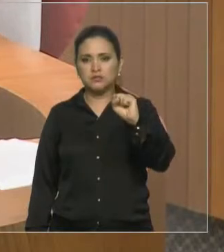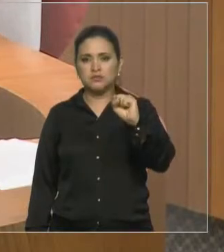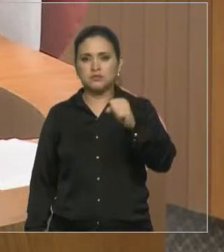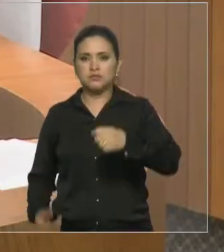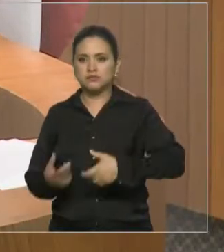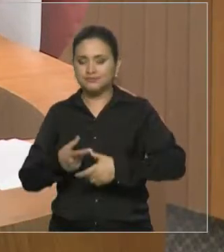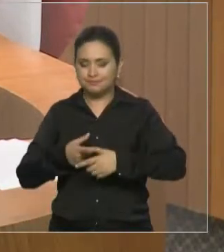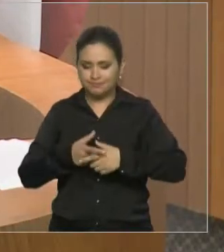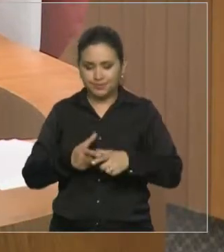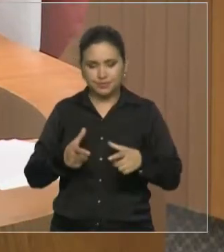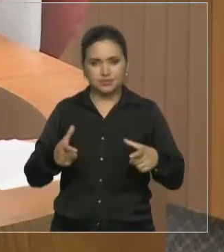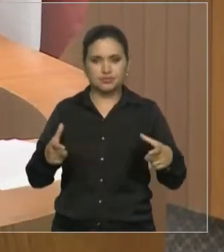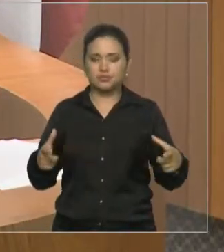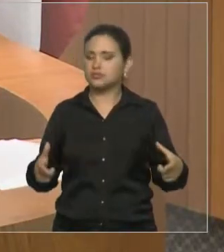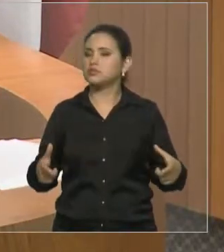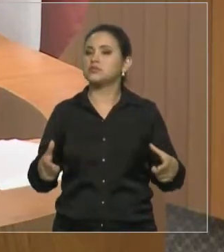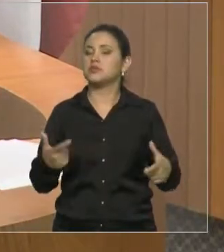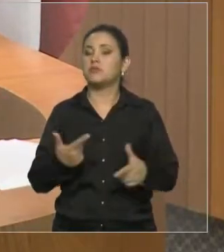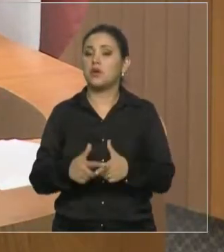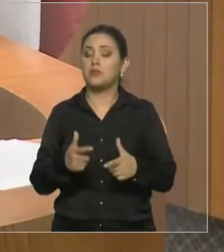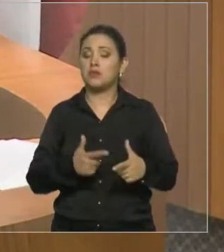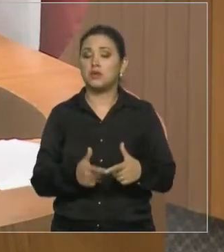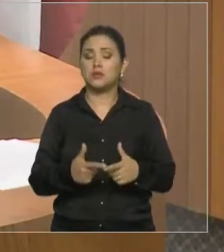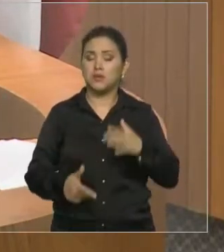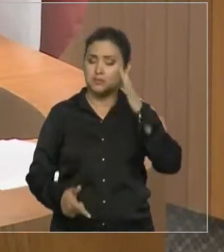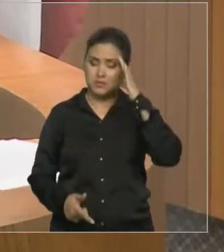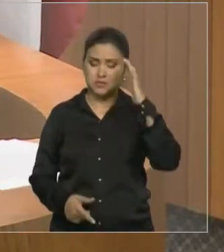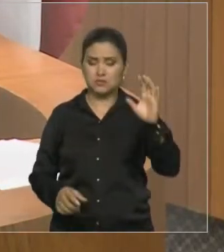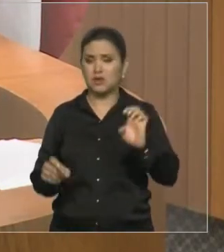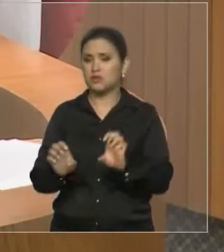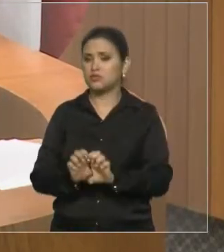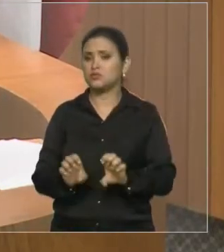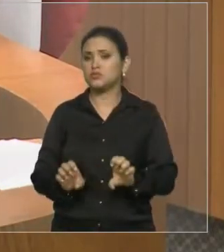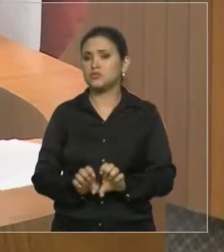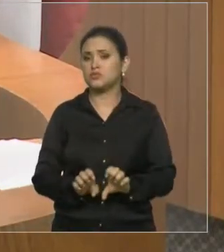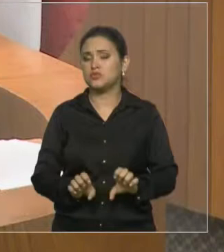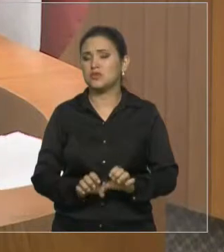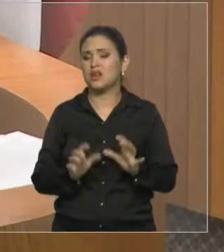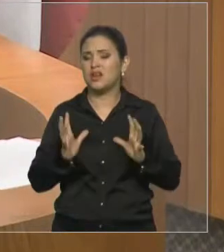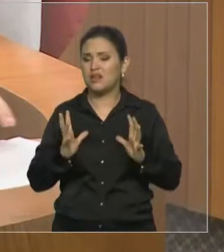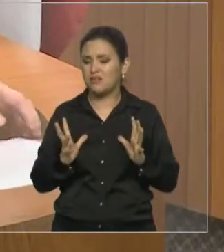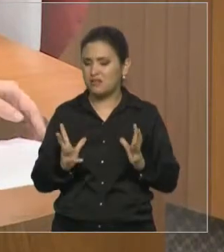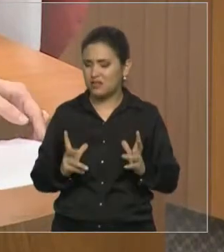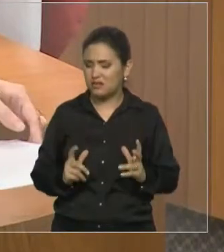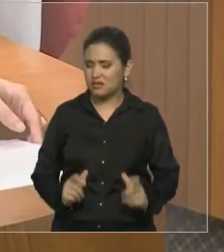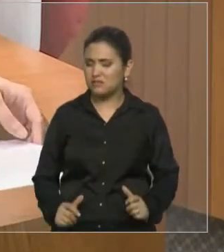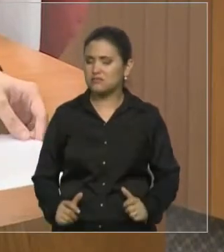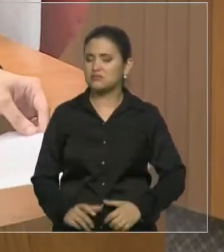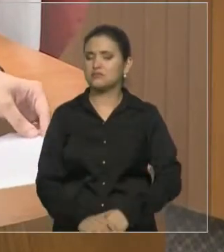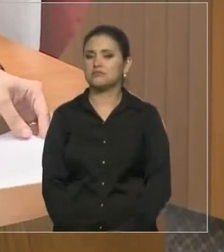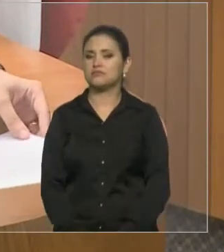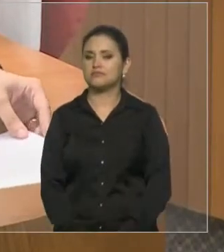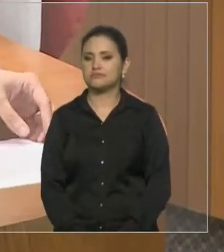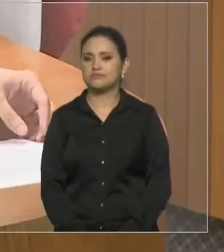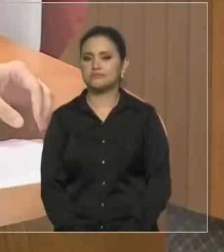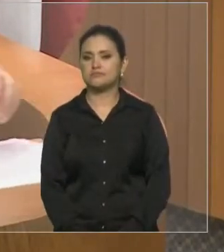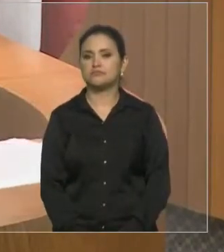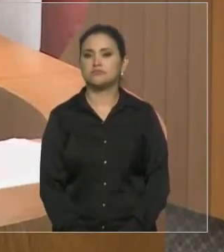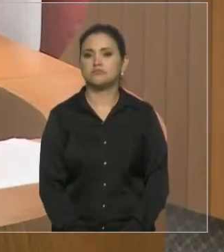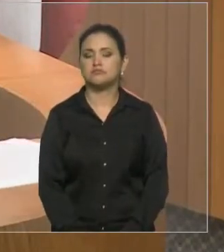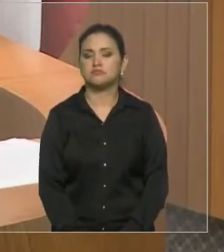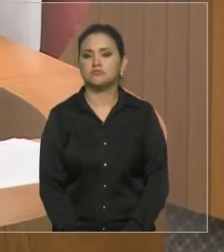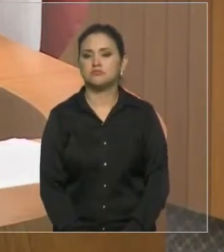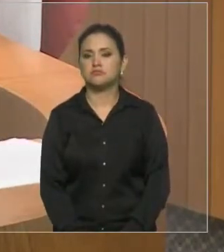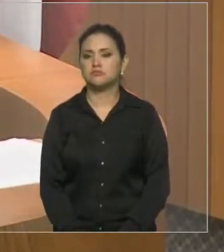com problemas relacionados principalmente à estrutura tanto de saúde quanto ao sanitário da coisa então é outra discussão que a gente tá faltando